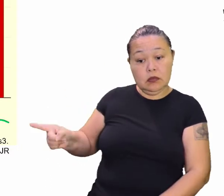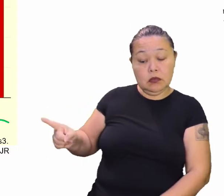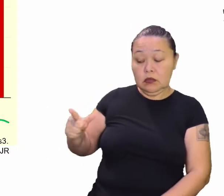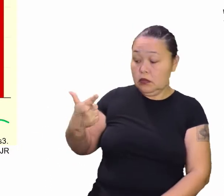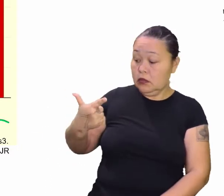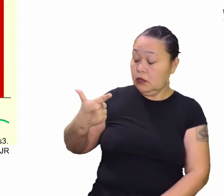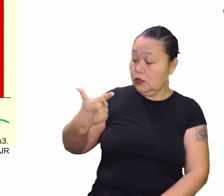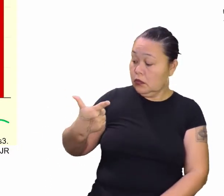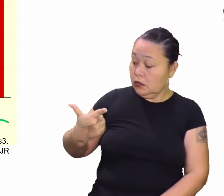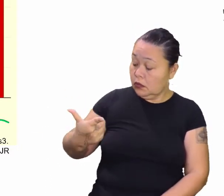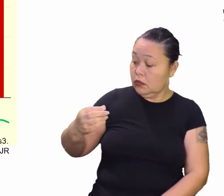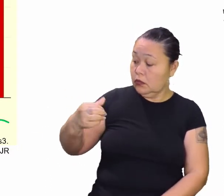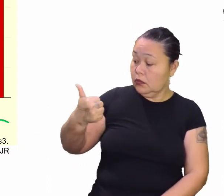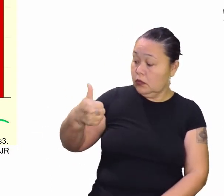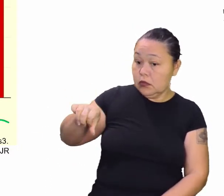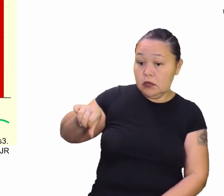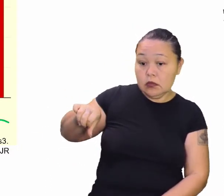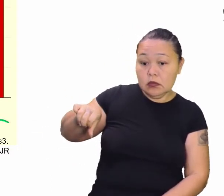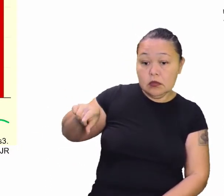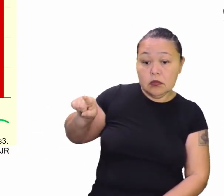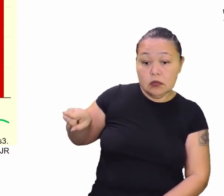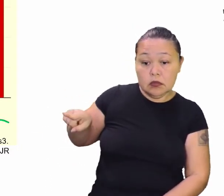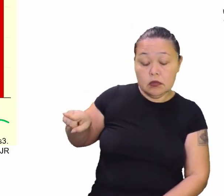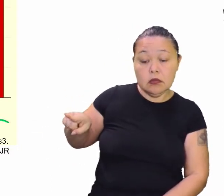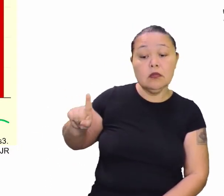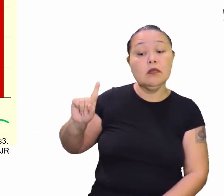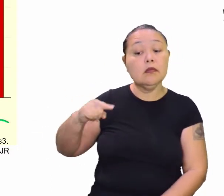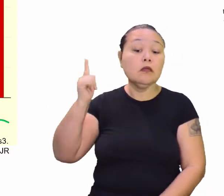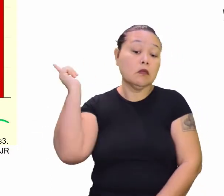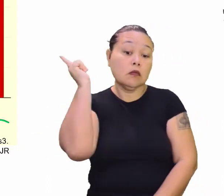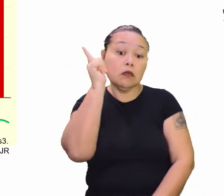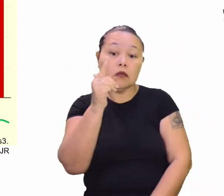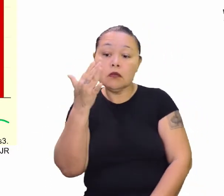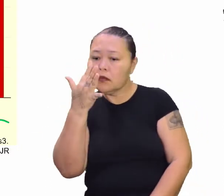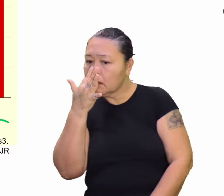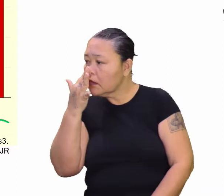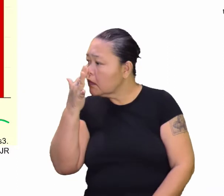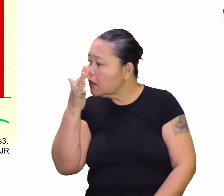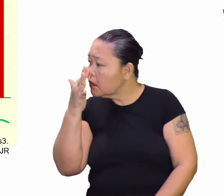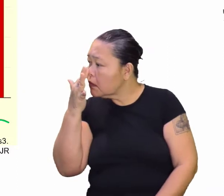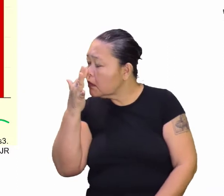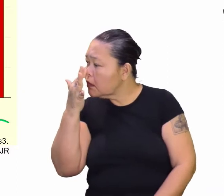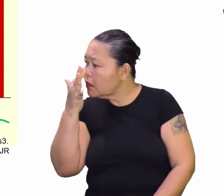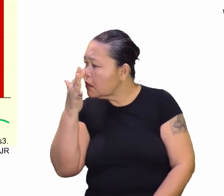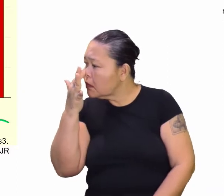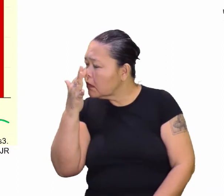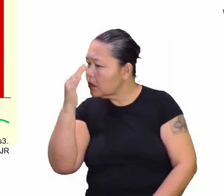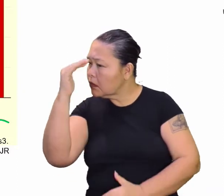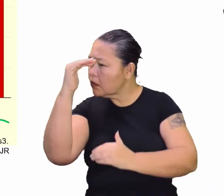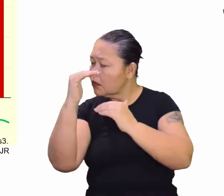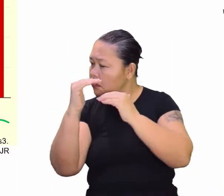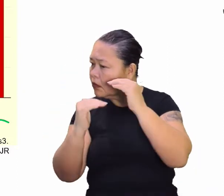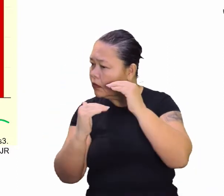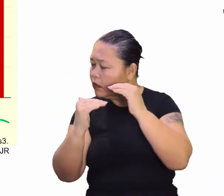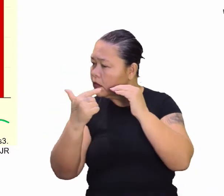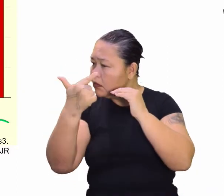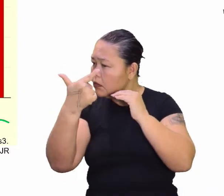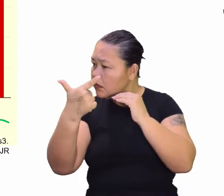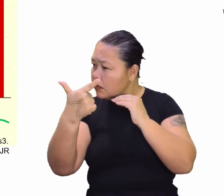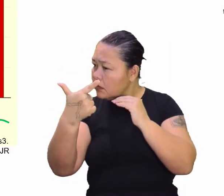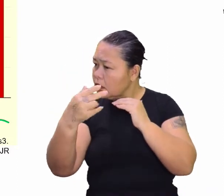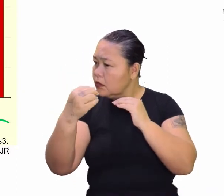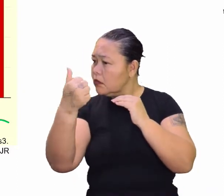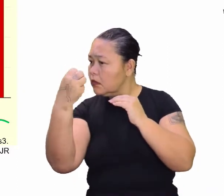ano de 2019. E a gente consegue observar até uma queda, né, no período de